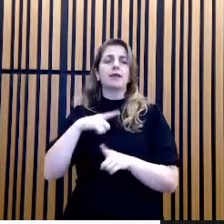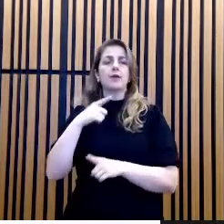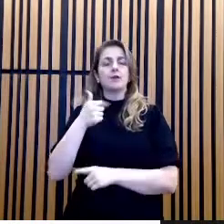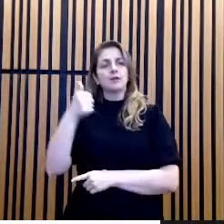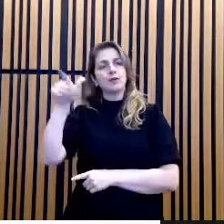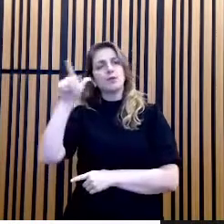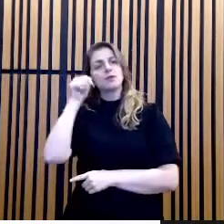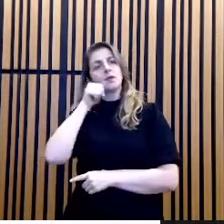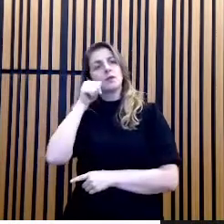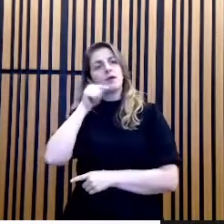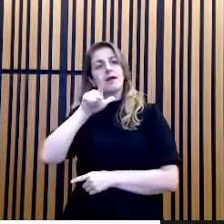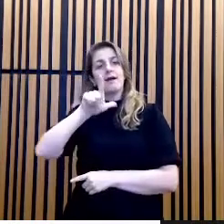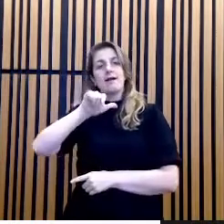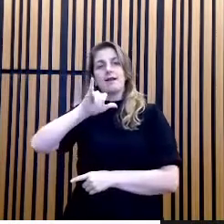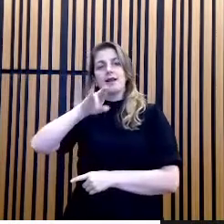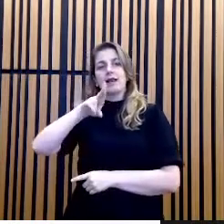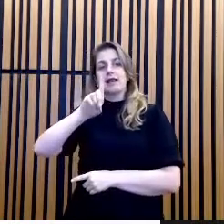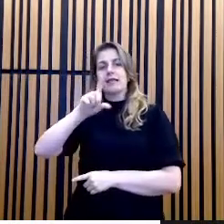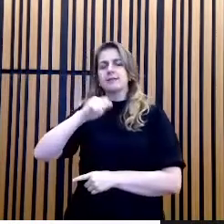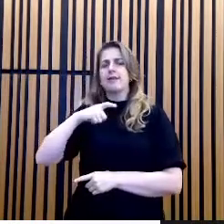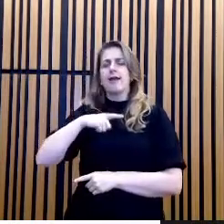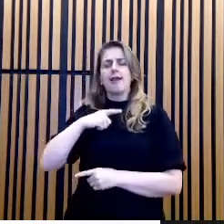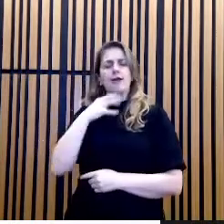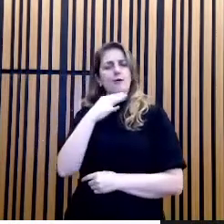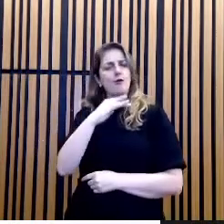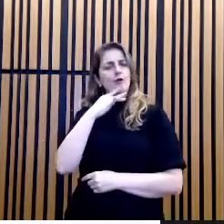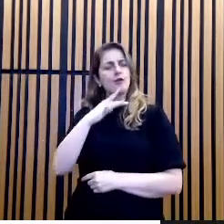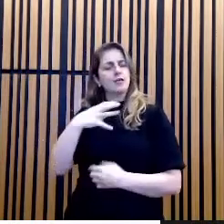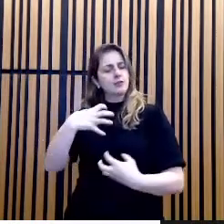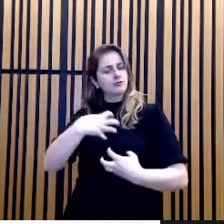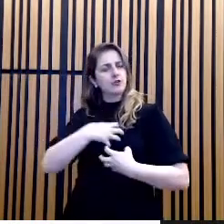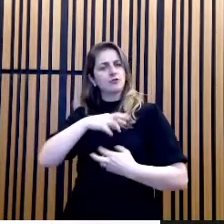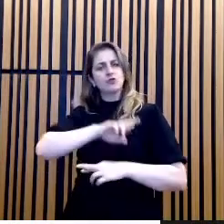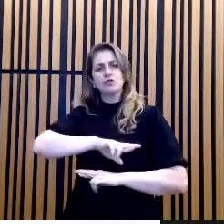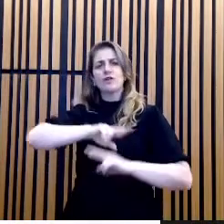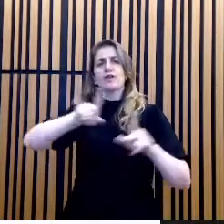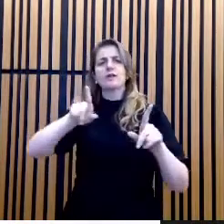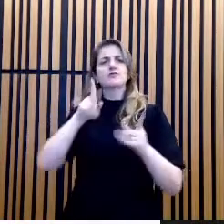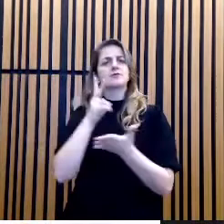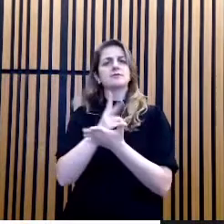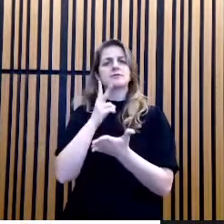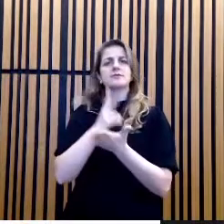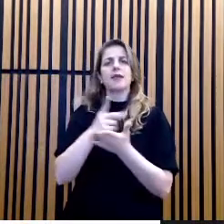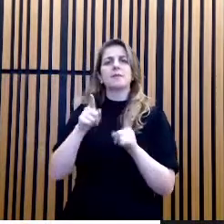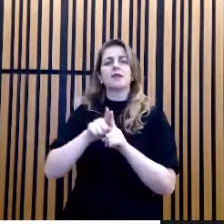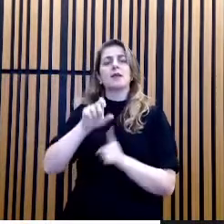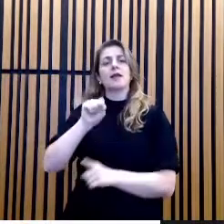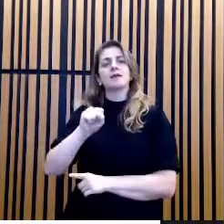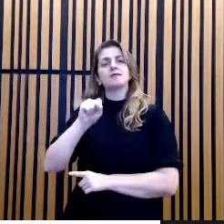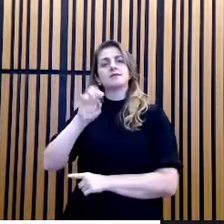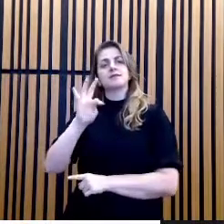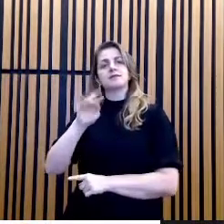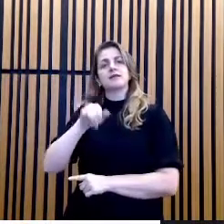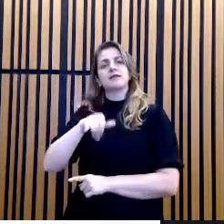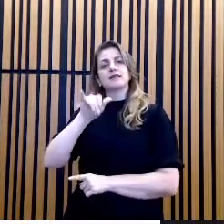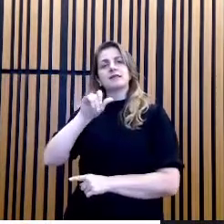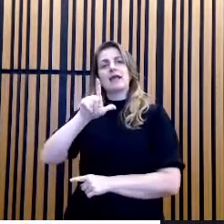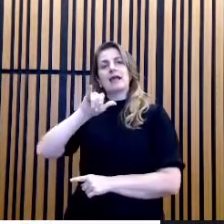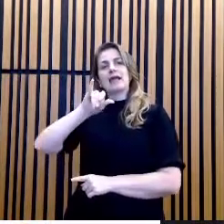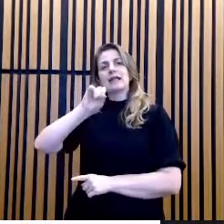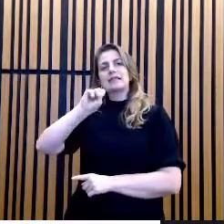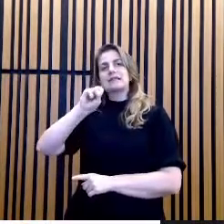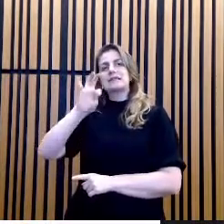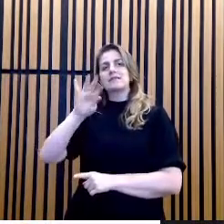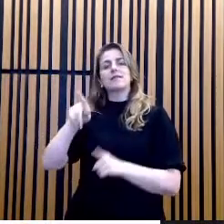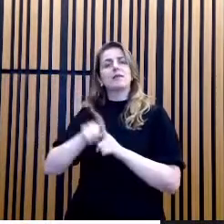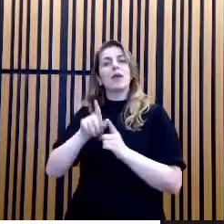tá? Ela é colorida, ela é irreverente, ela é stylist desde sempre. Tá? Agora ela já tem 71 anos. E ela é a